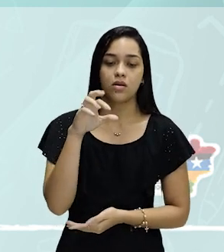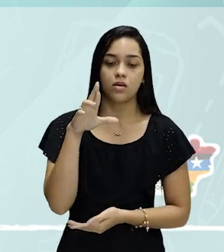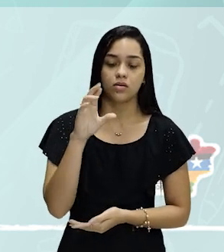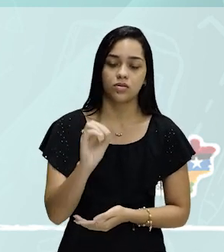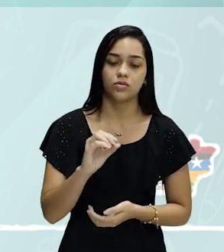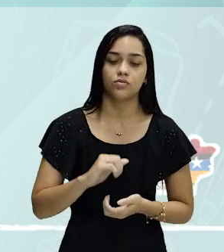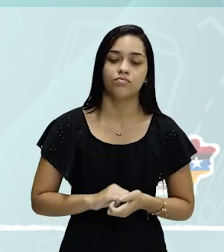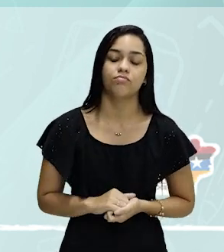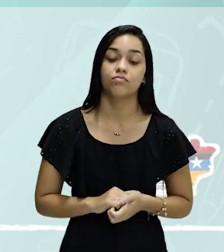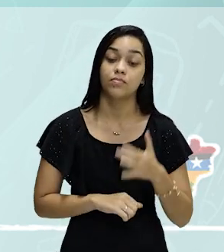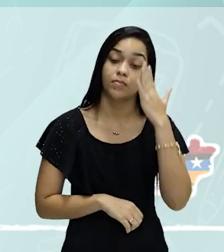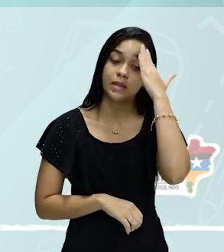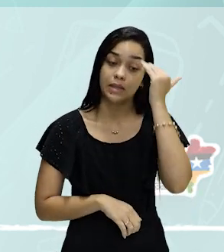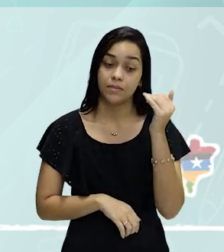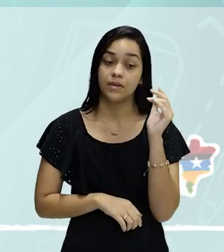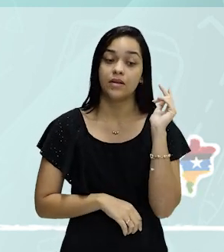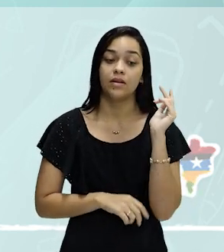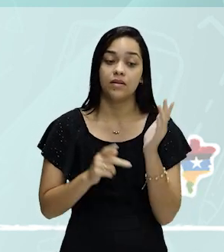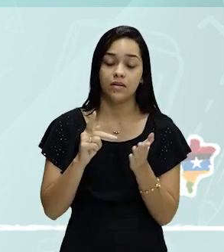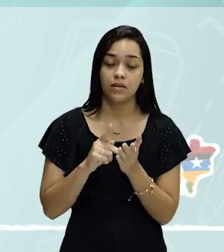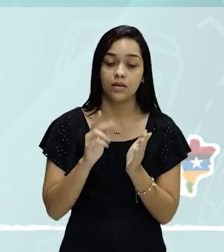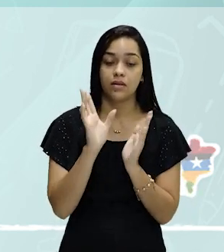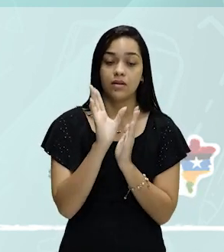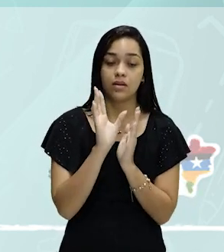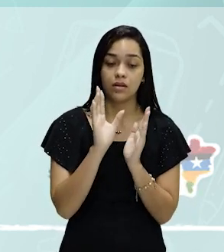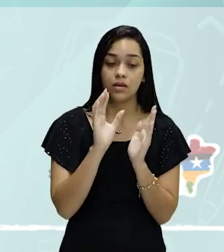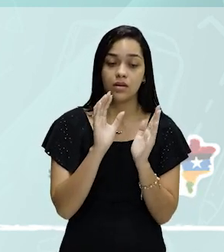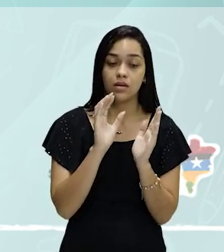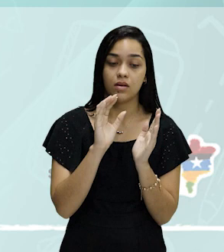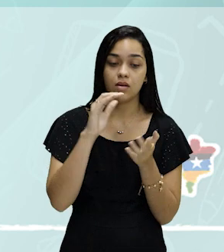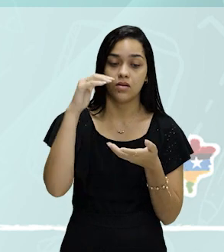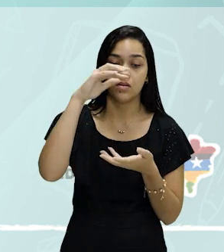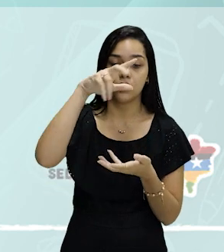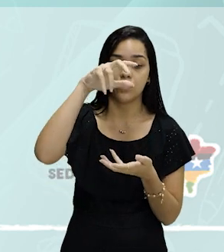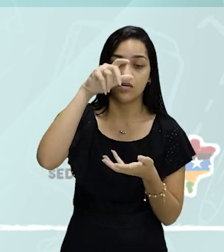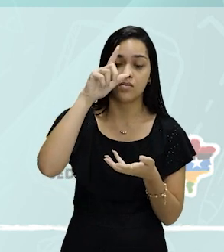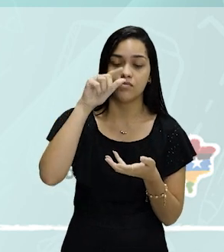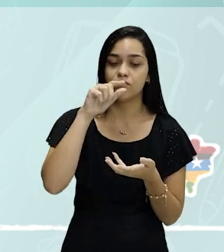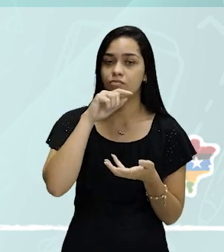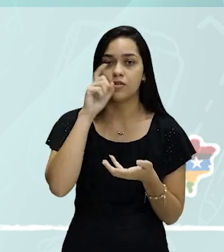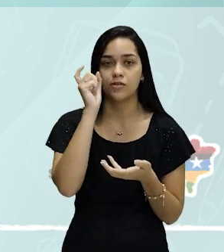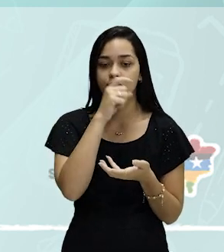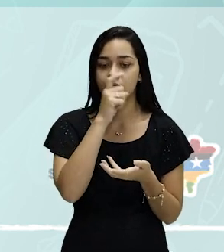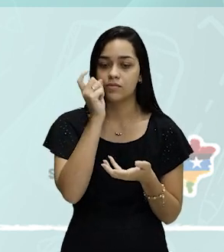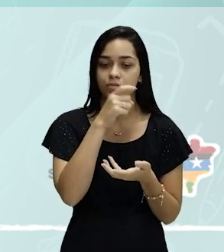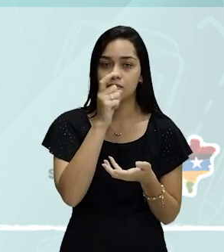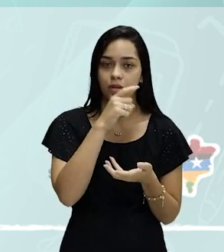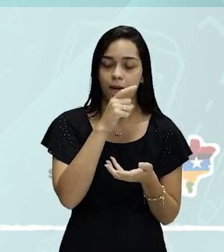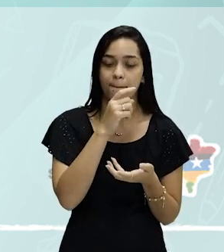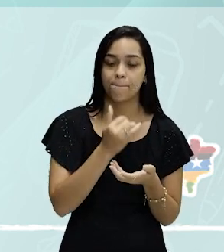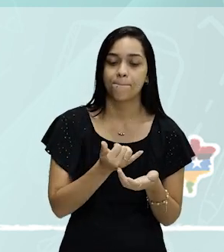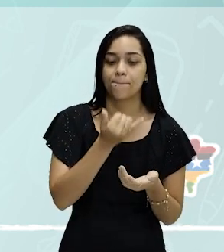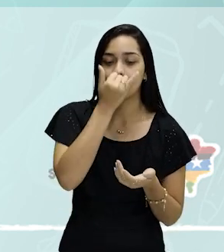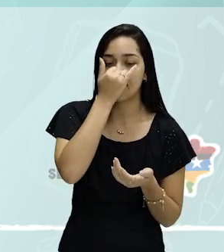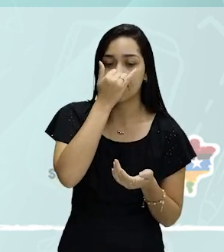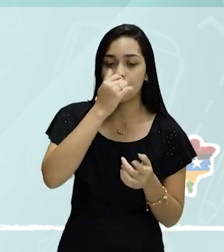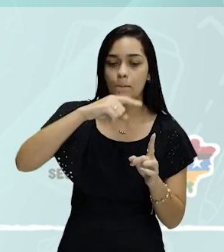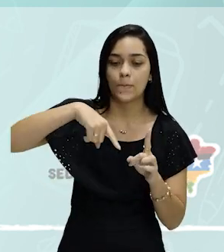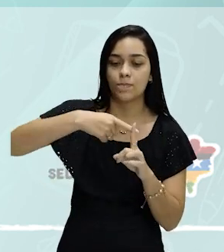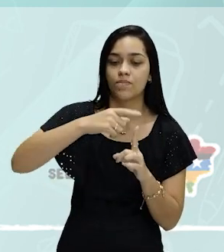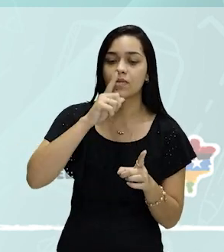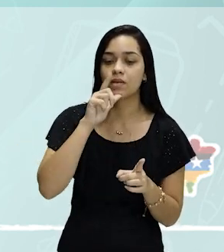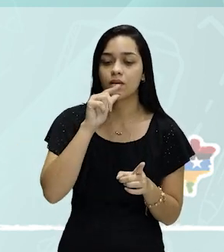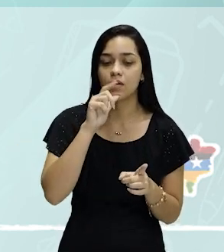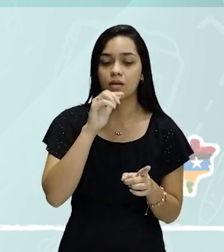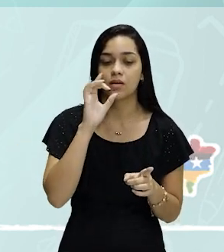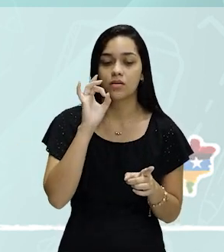anidro. Para se certificar de que o conteúdo do frasco não foi fraudado com